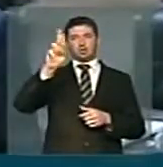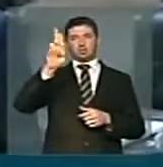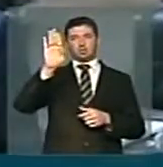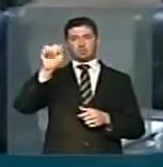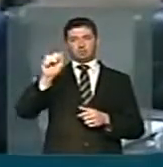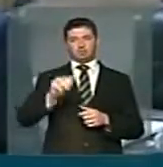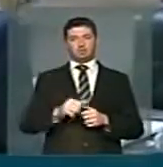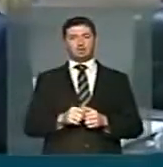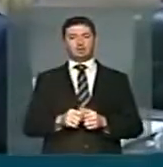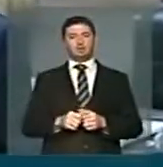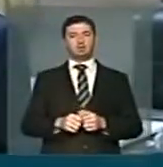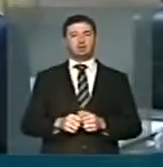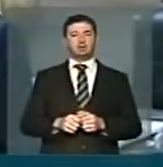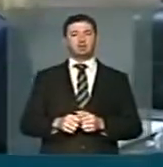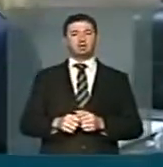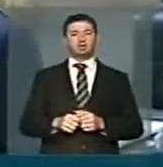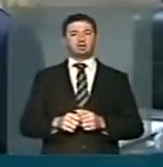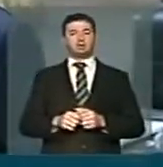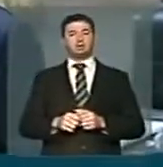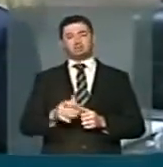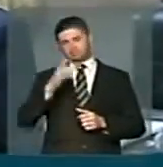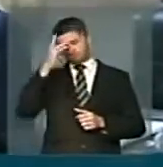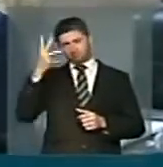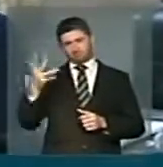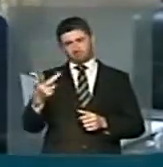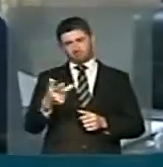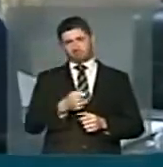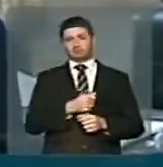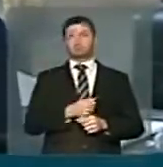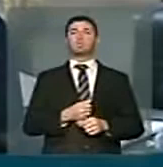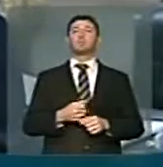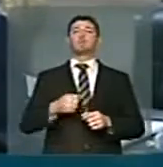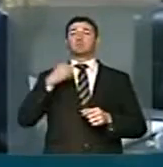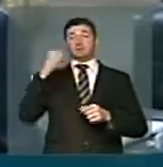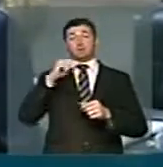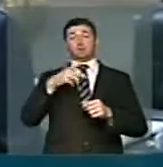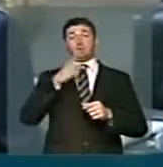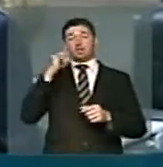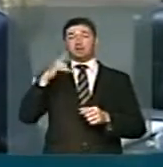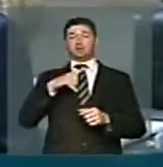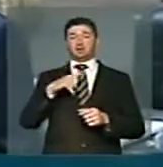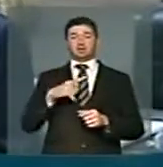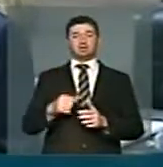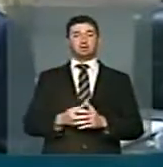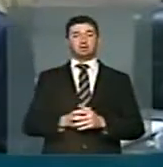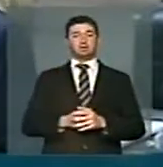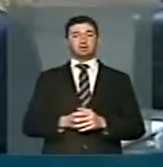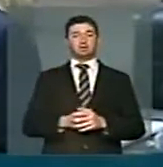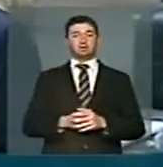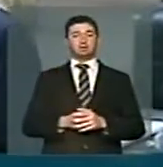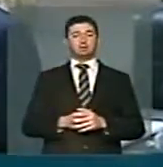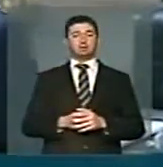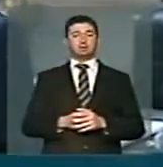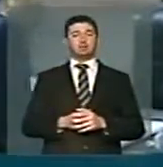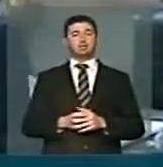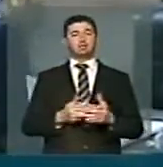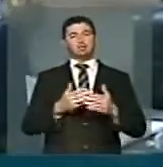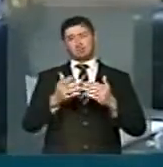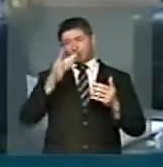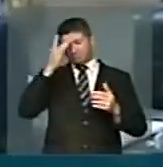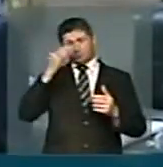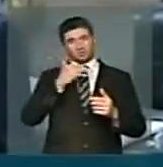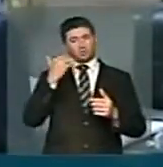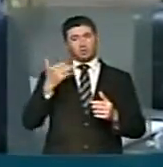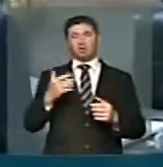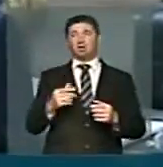de um ex-senador de Sergipe, que engrandeceu muito o Senado, o senador Eribaldo Vieira. Uma perda